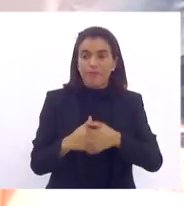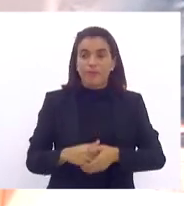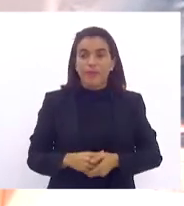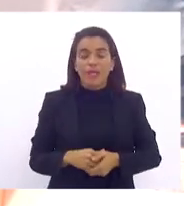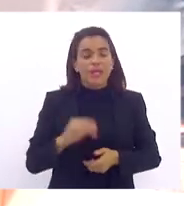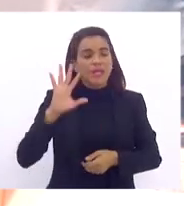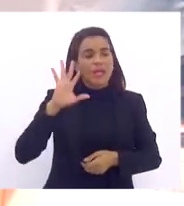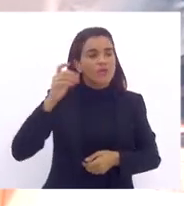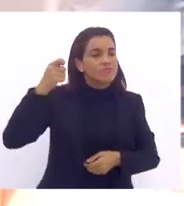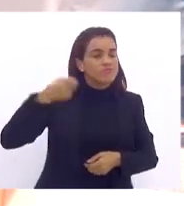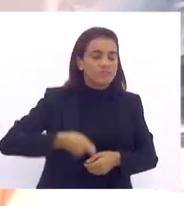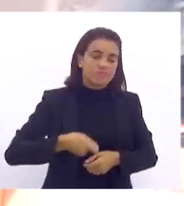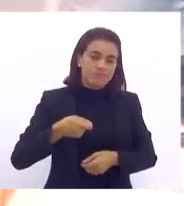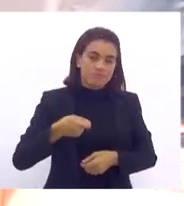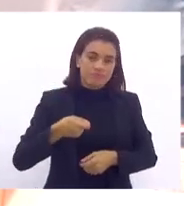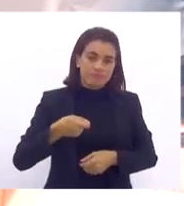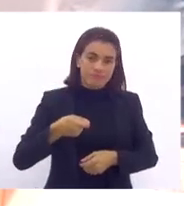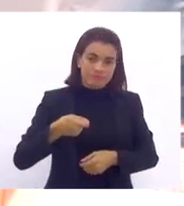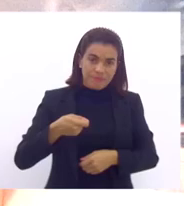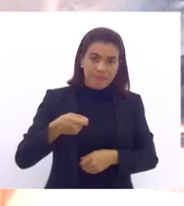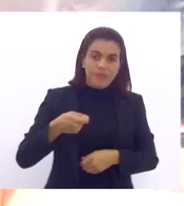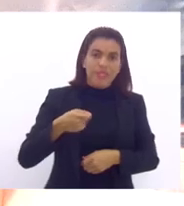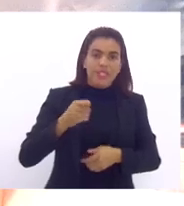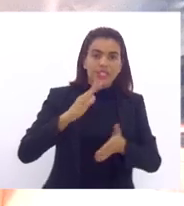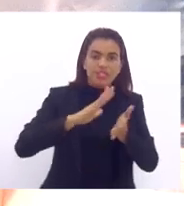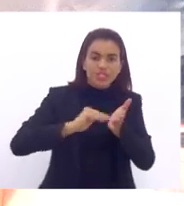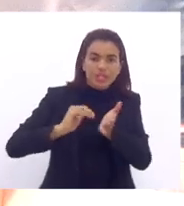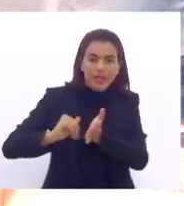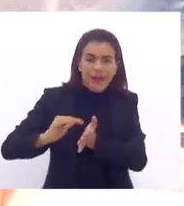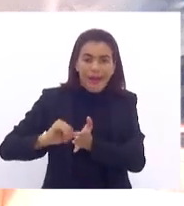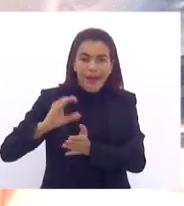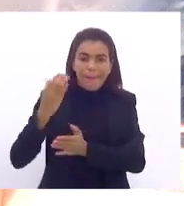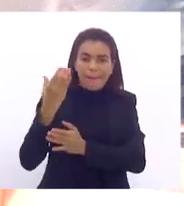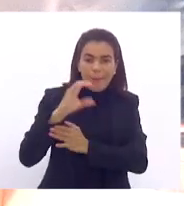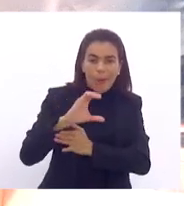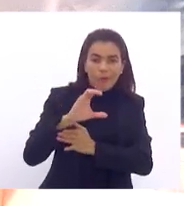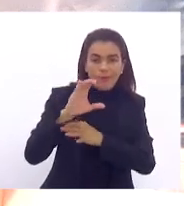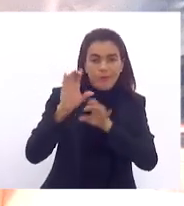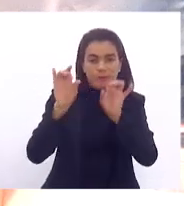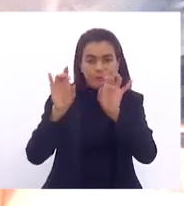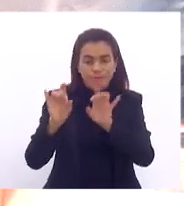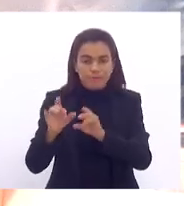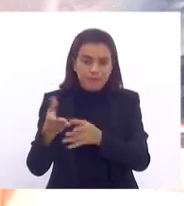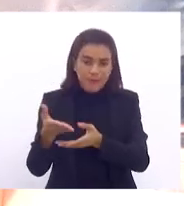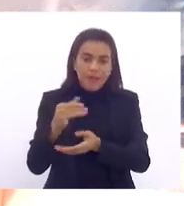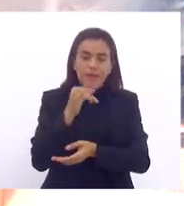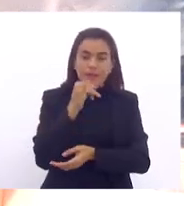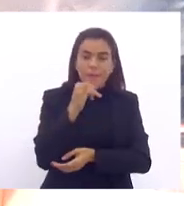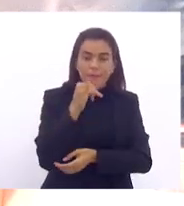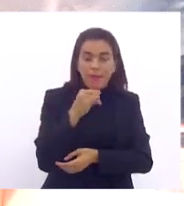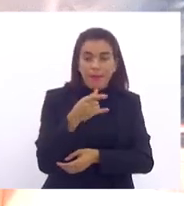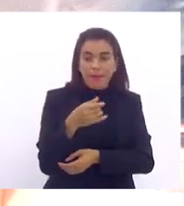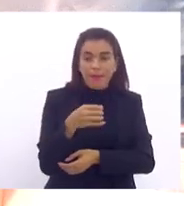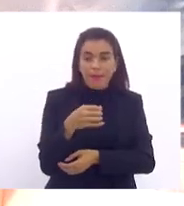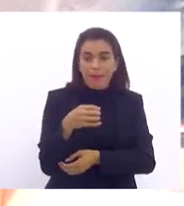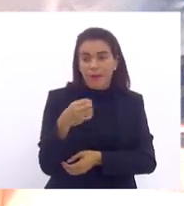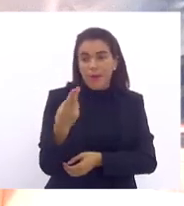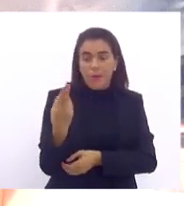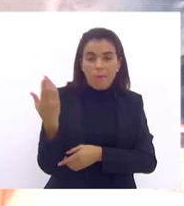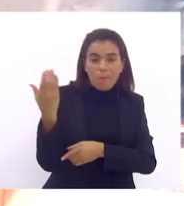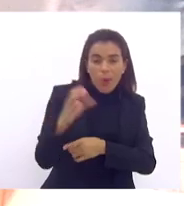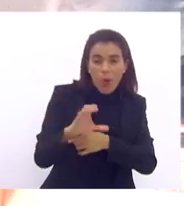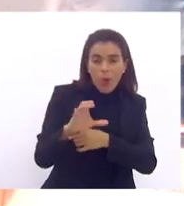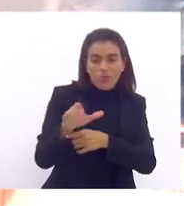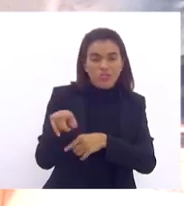tomar decisões que ao invés de retirar conteúdos específicos ou de que sinalizarem que se alguma eventual postagem aqui